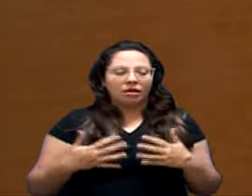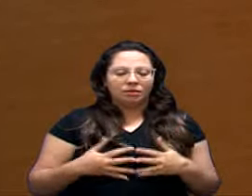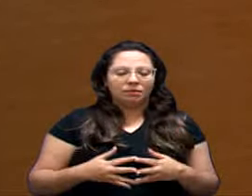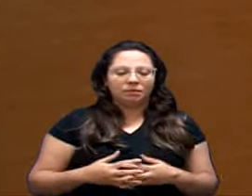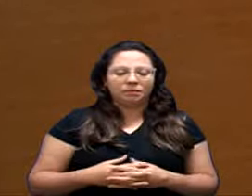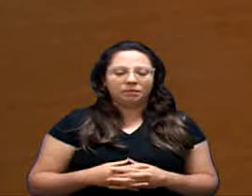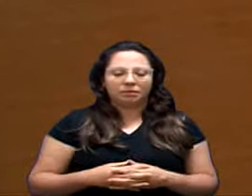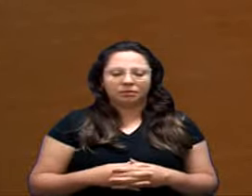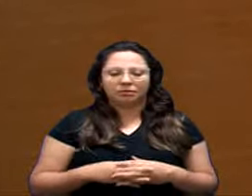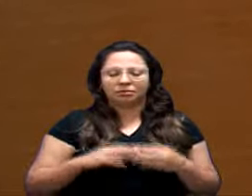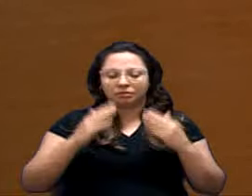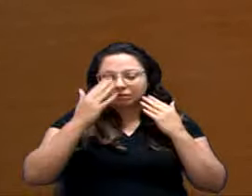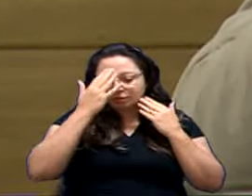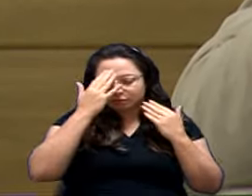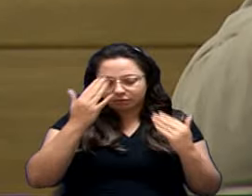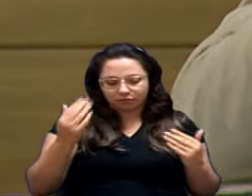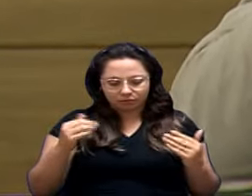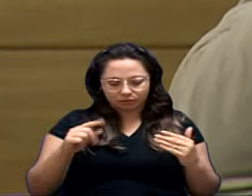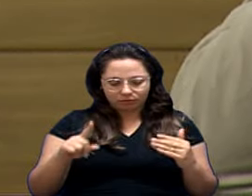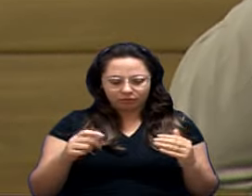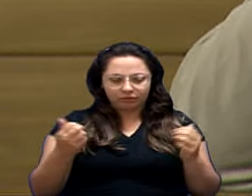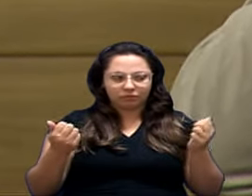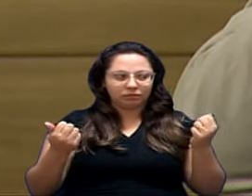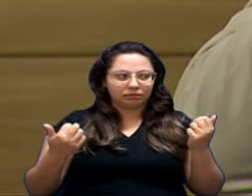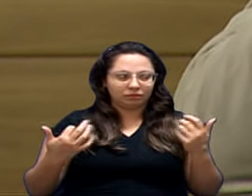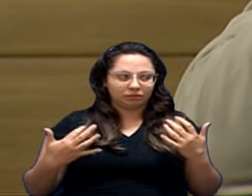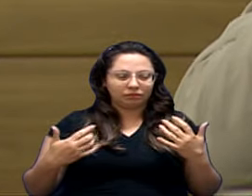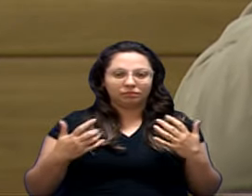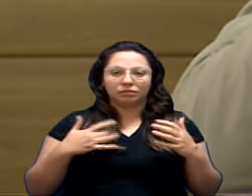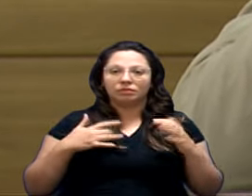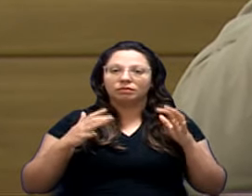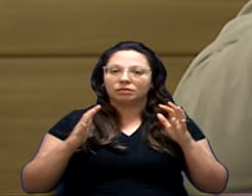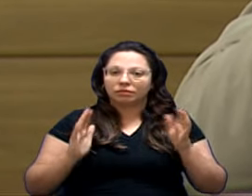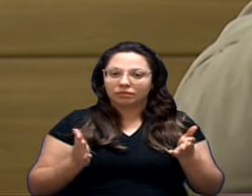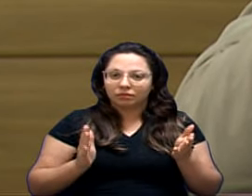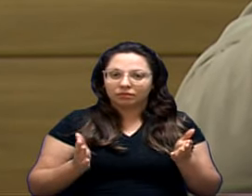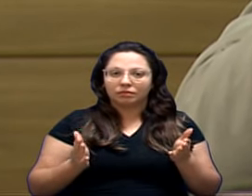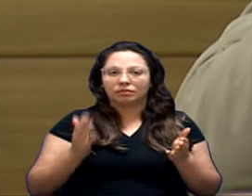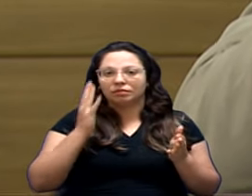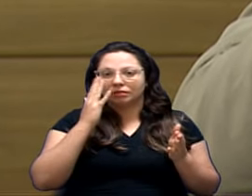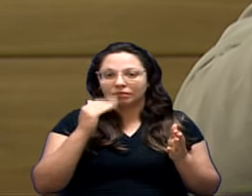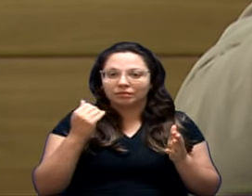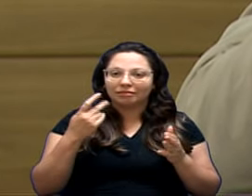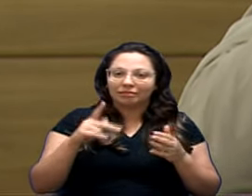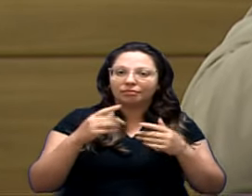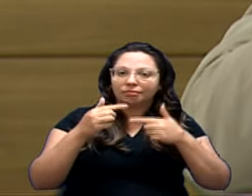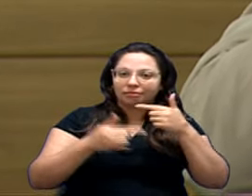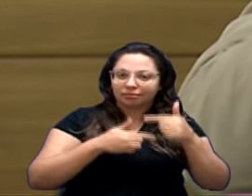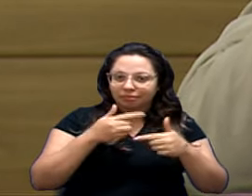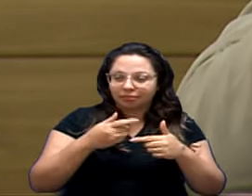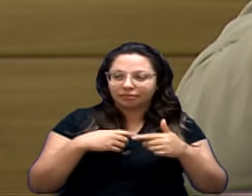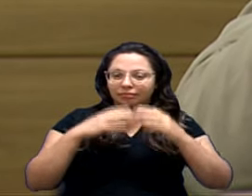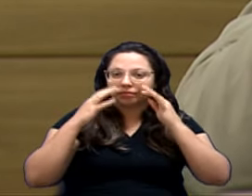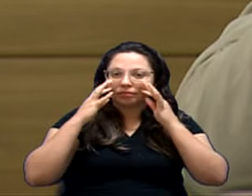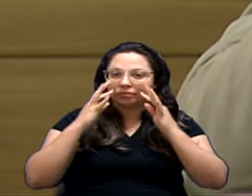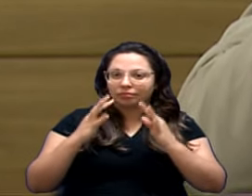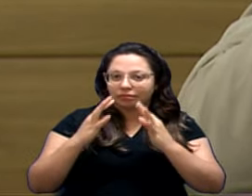a participação eh eu já acompanho o trabalho do senhor a há um tempo